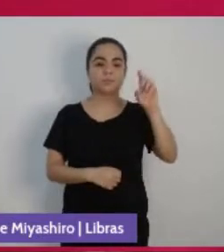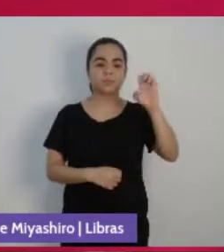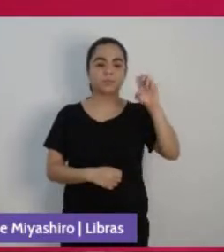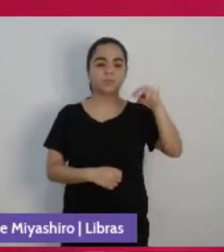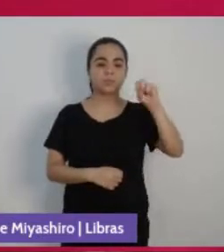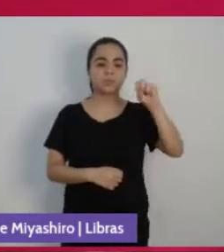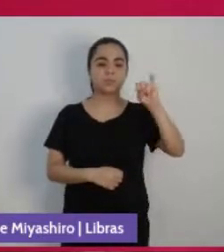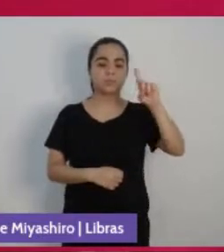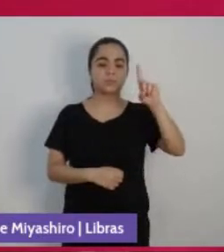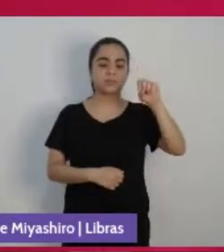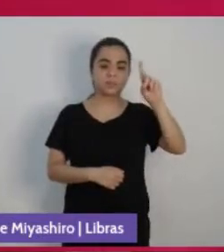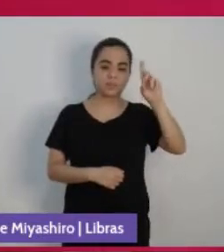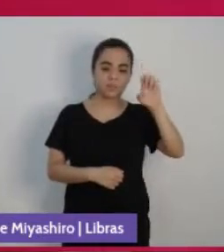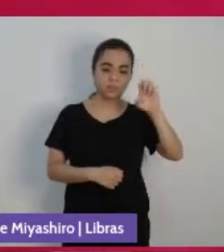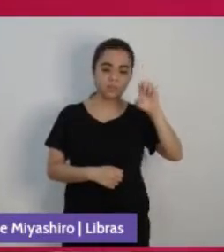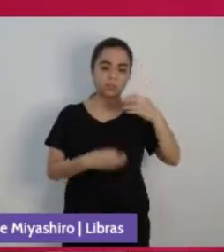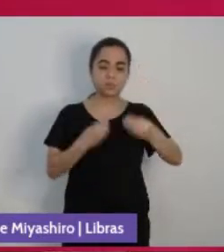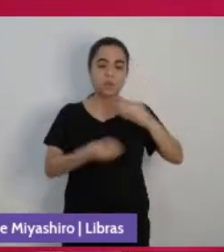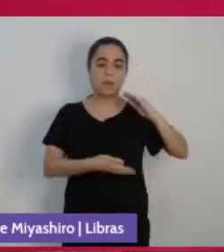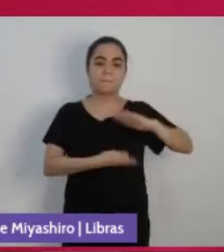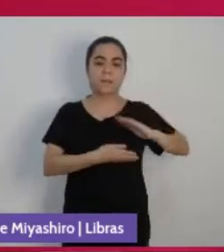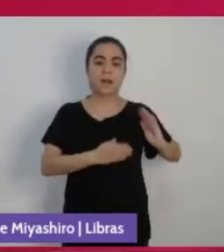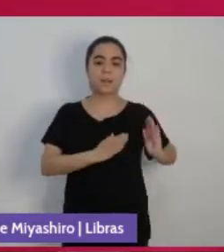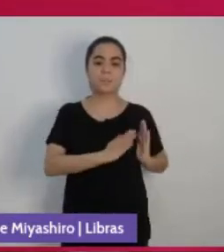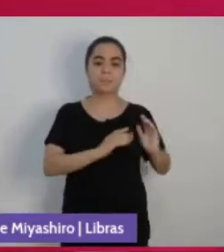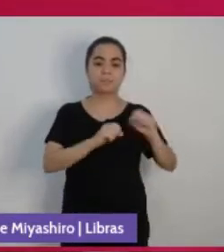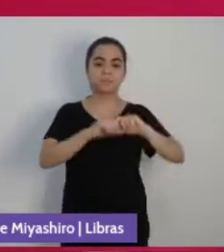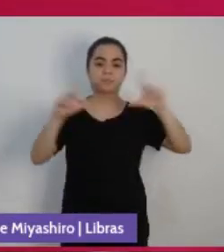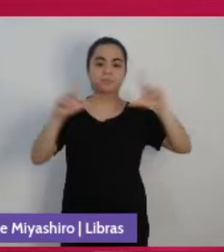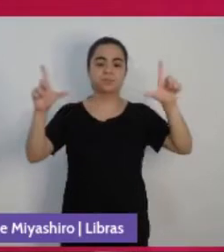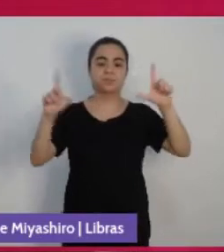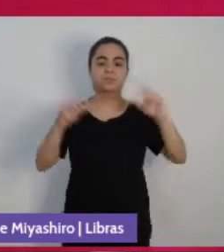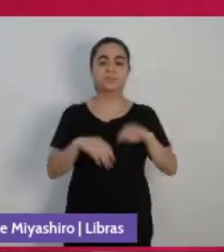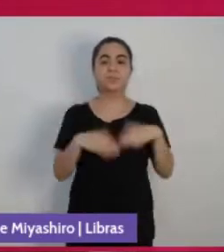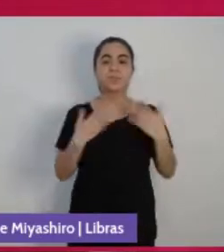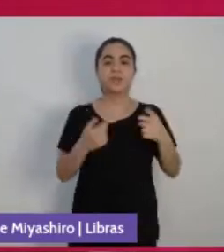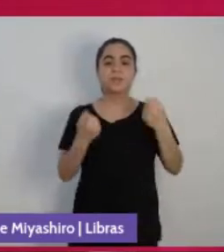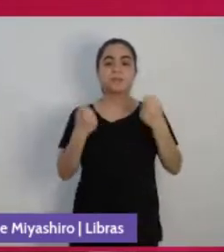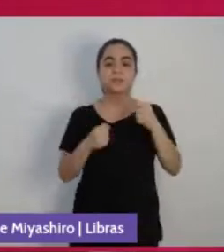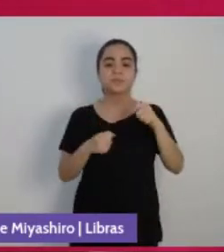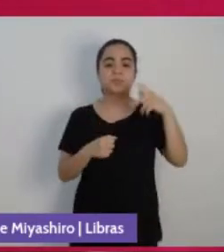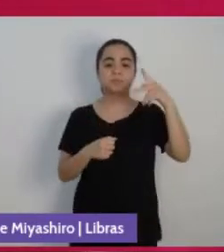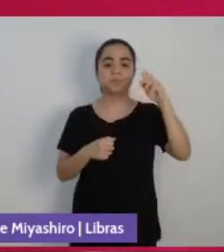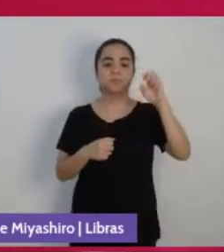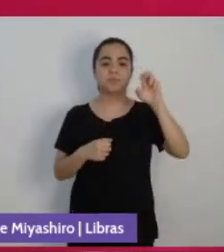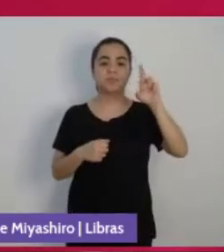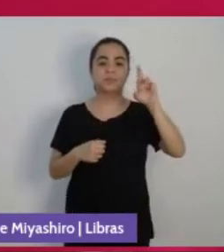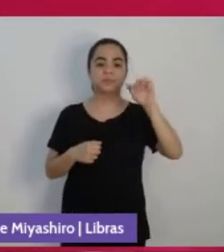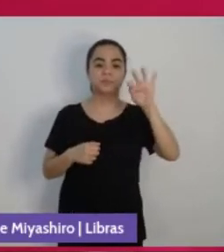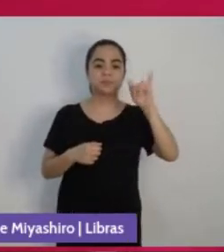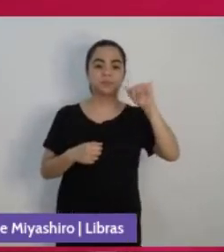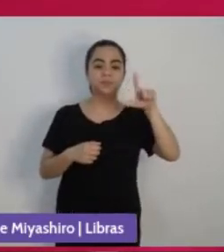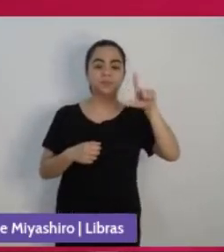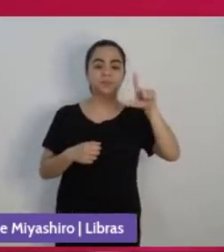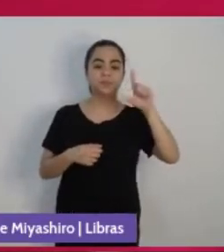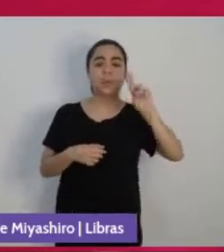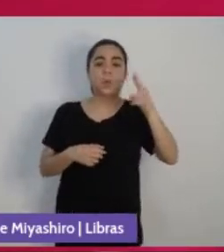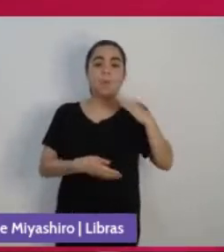assimétrica, superposição de imagem. Aí eu posso fazer perfil absoluto, mama rolada.